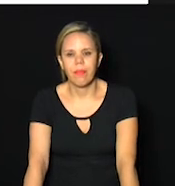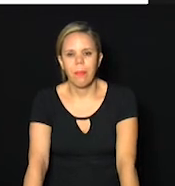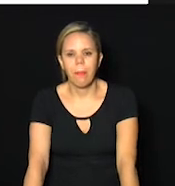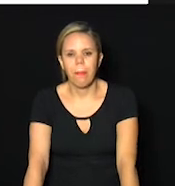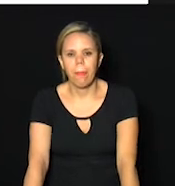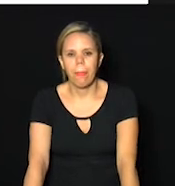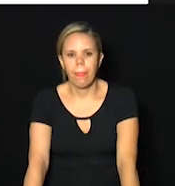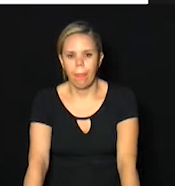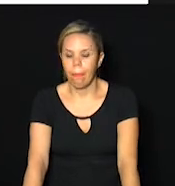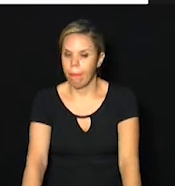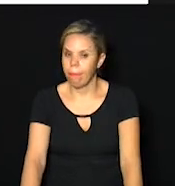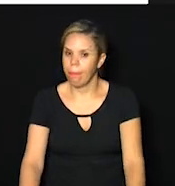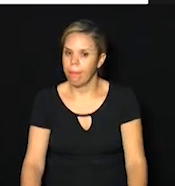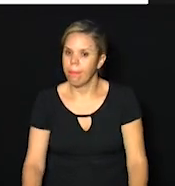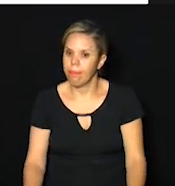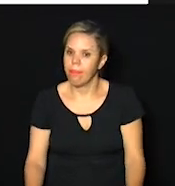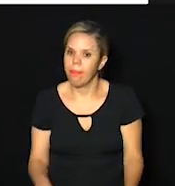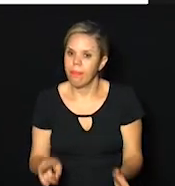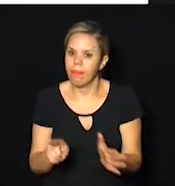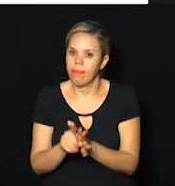Estão fazendo a coisa certa?